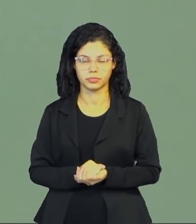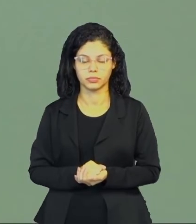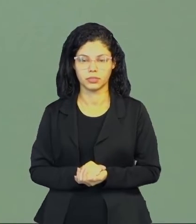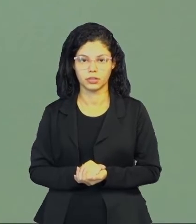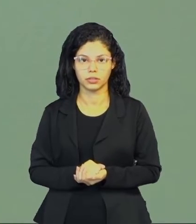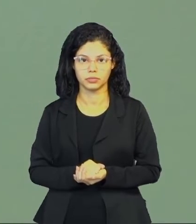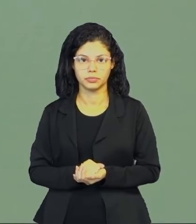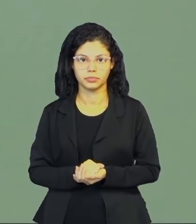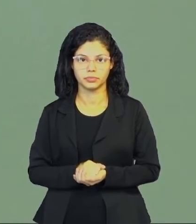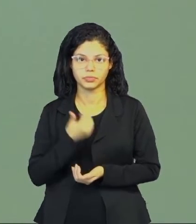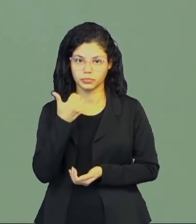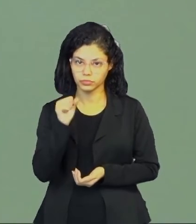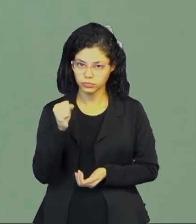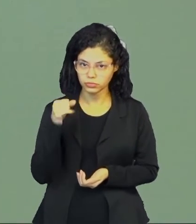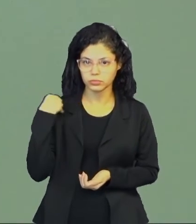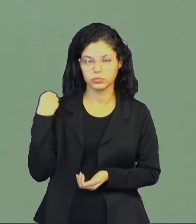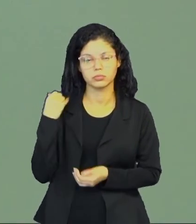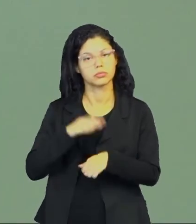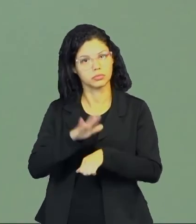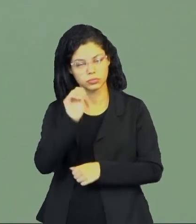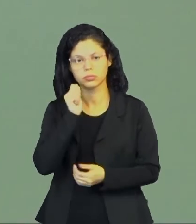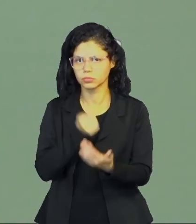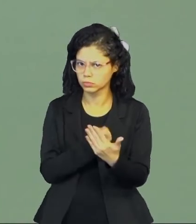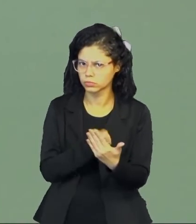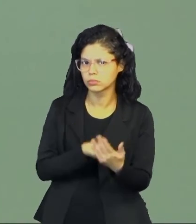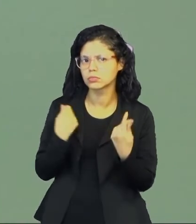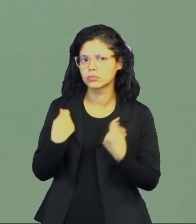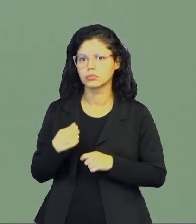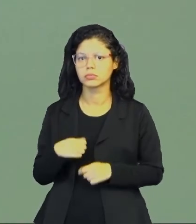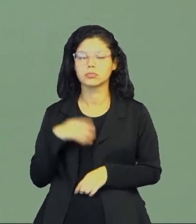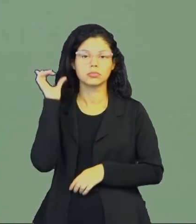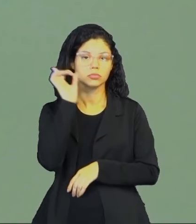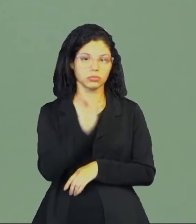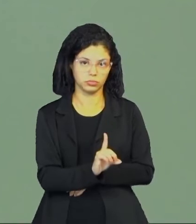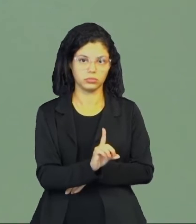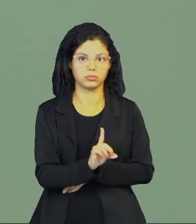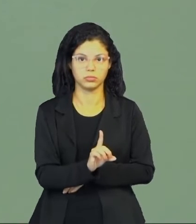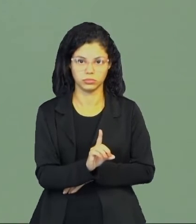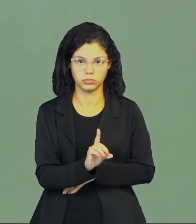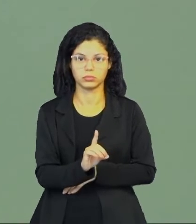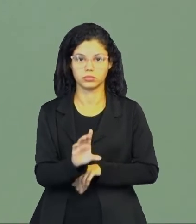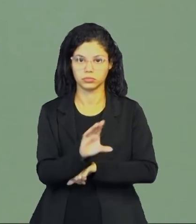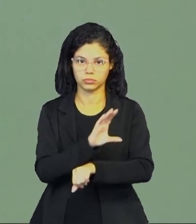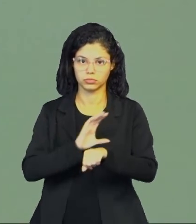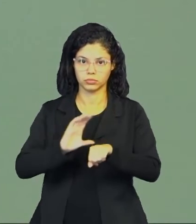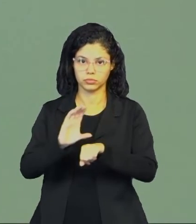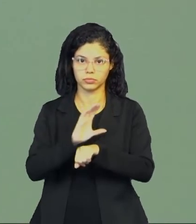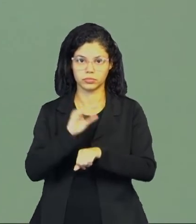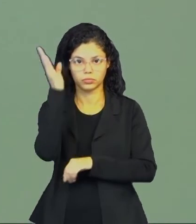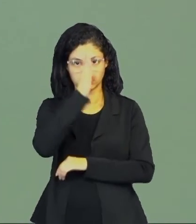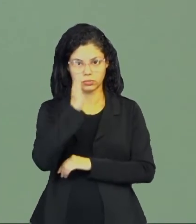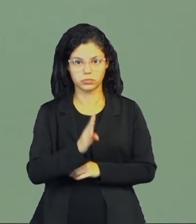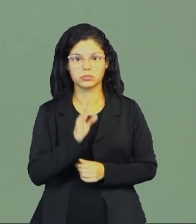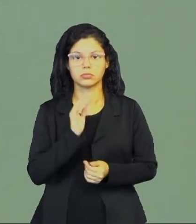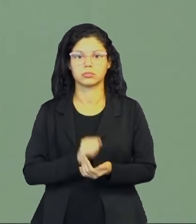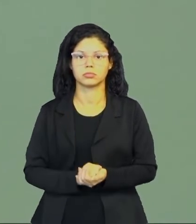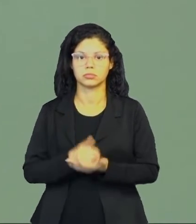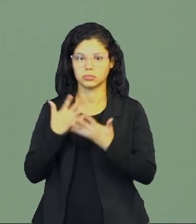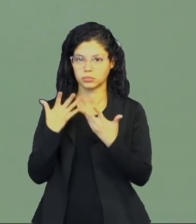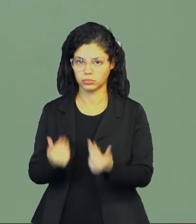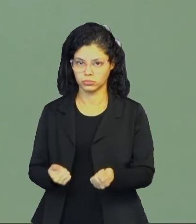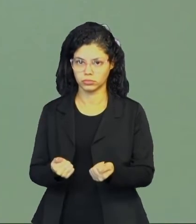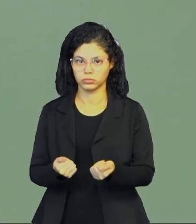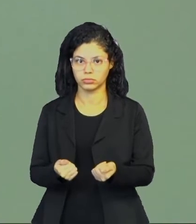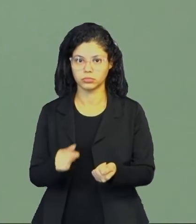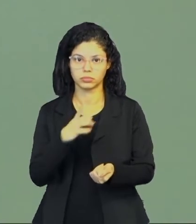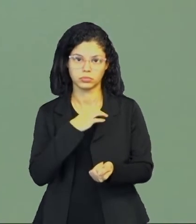né, acima de 18 anos. Embora seja um direito constitucional brasileiro adquirido,